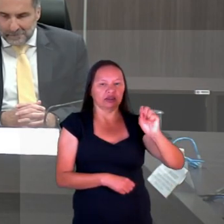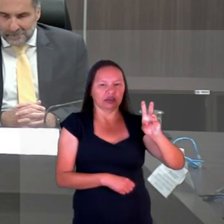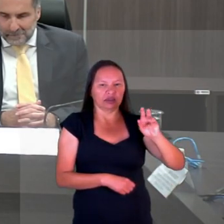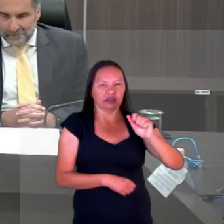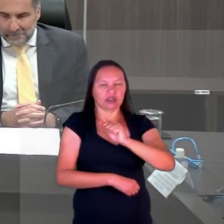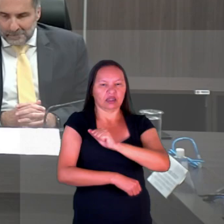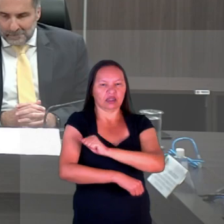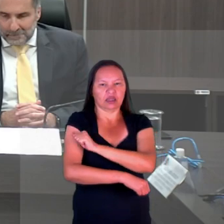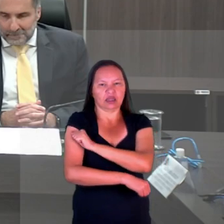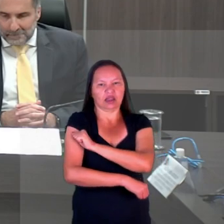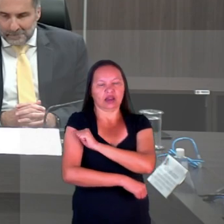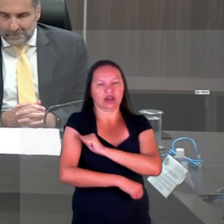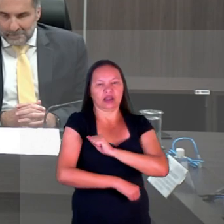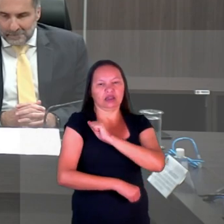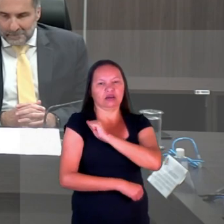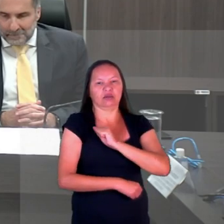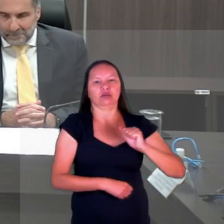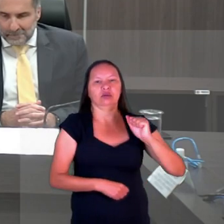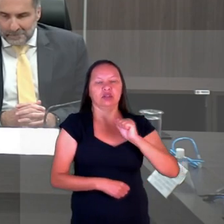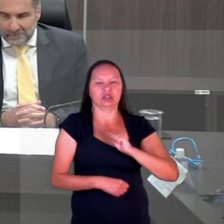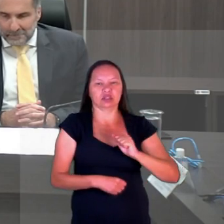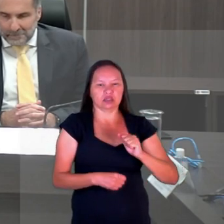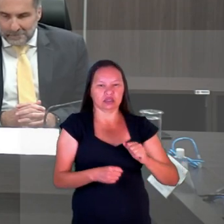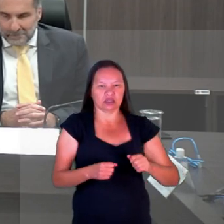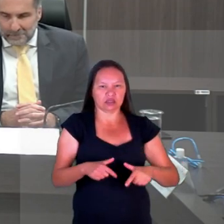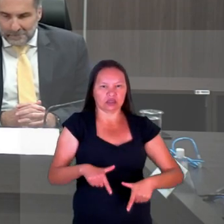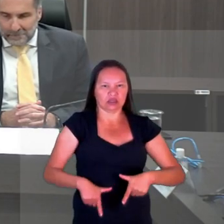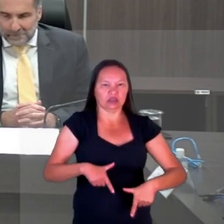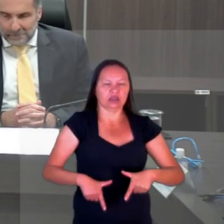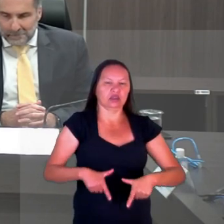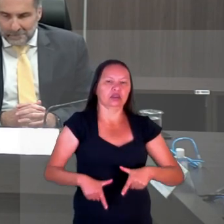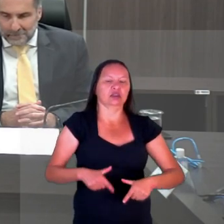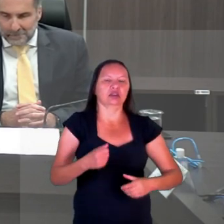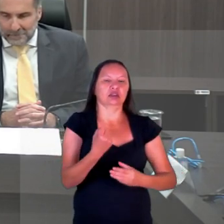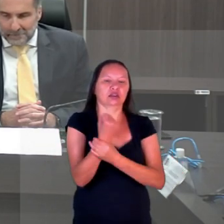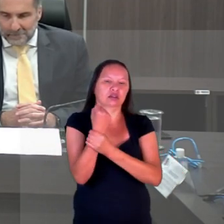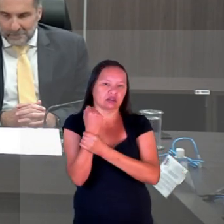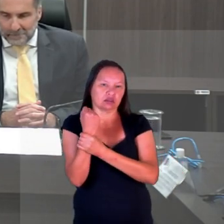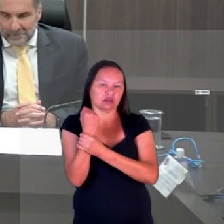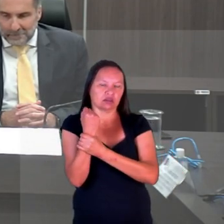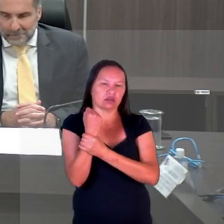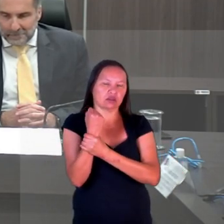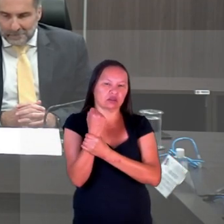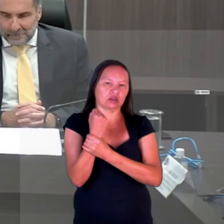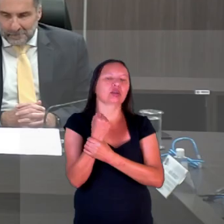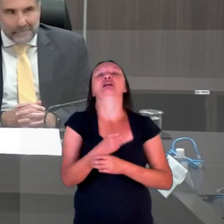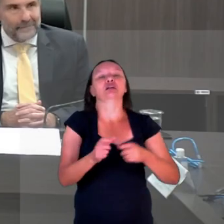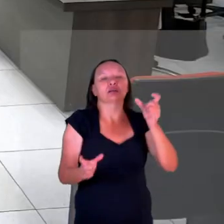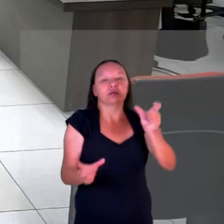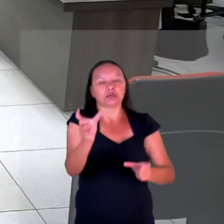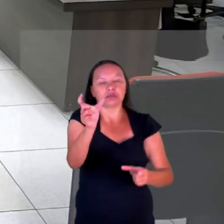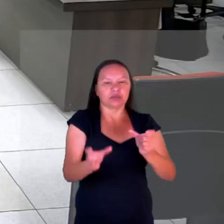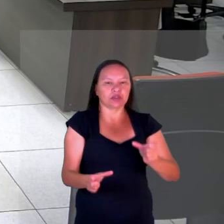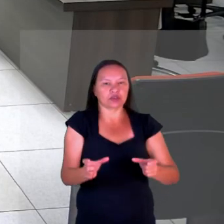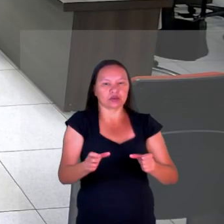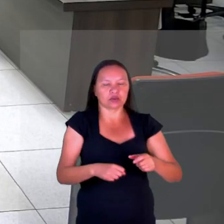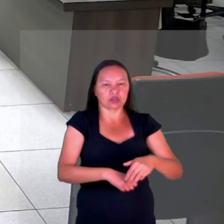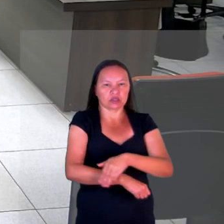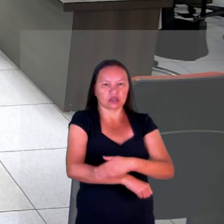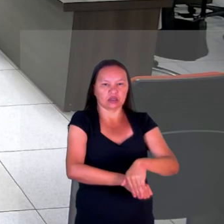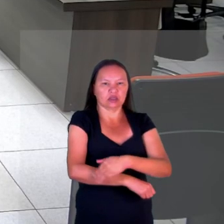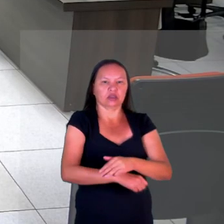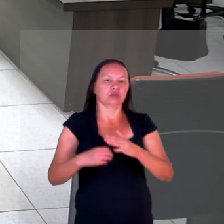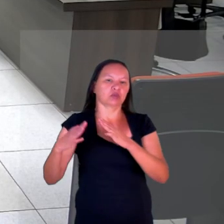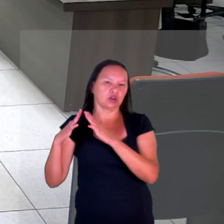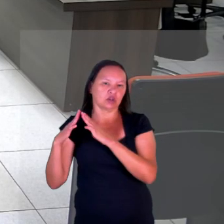coordenadora do grupo de trabalho de segurança alimentar e defesa dos direitos das pessoas em situação de rua em nome de quem cumprimento